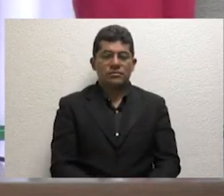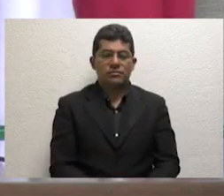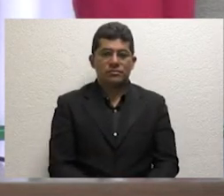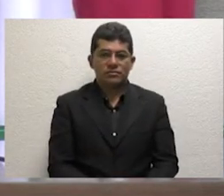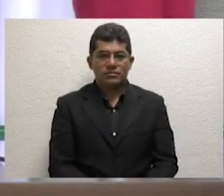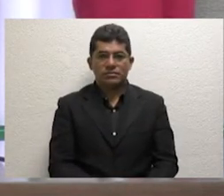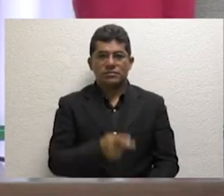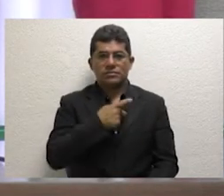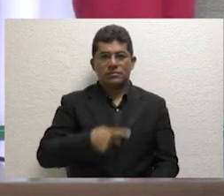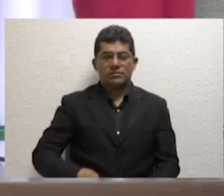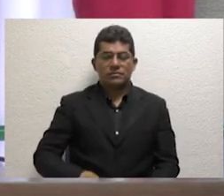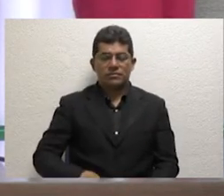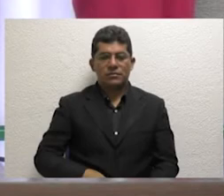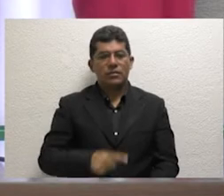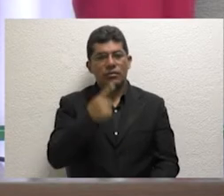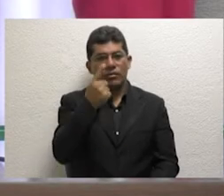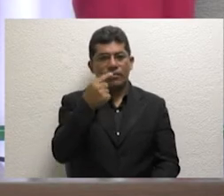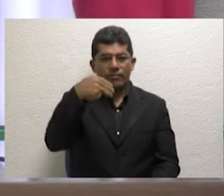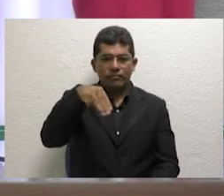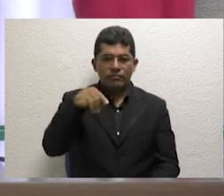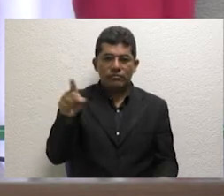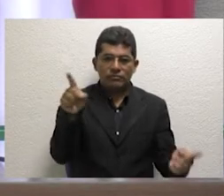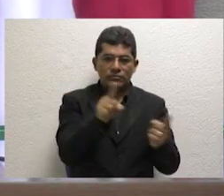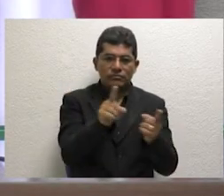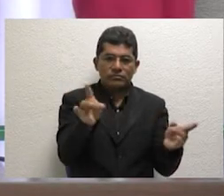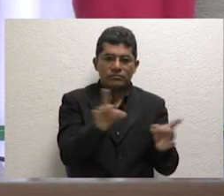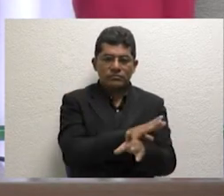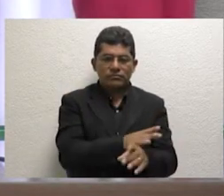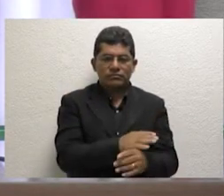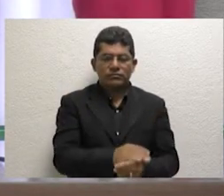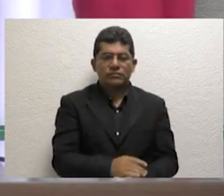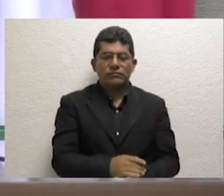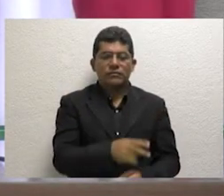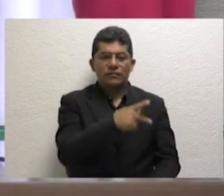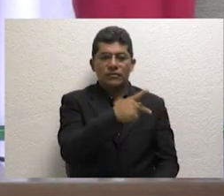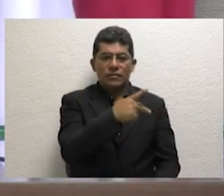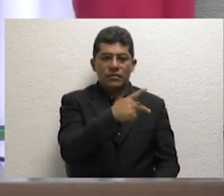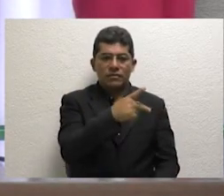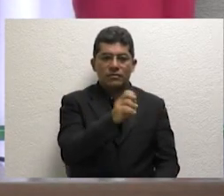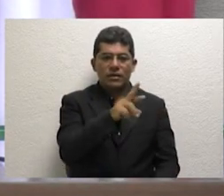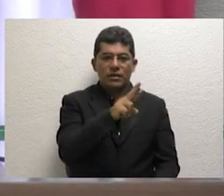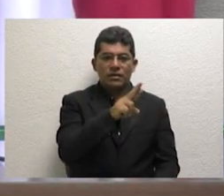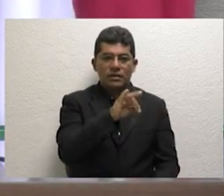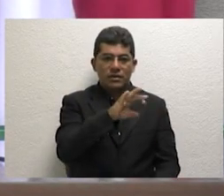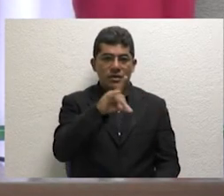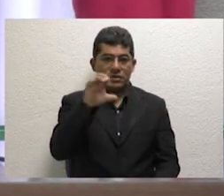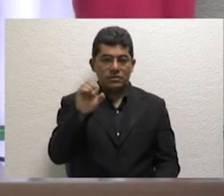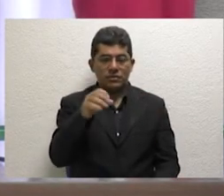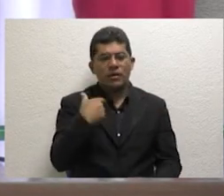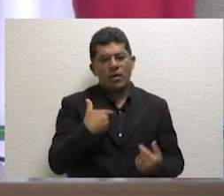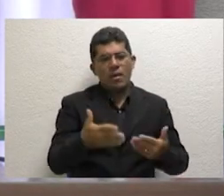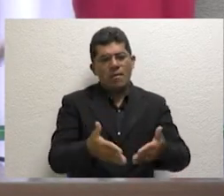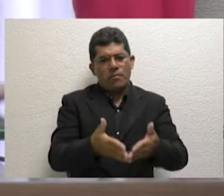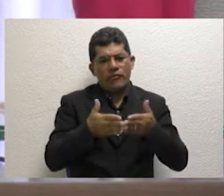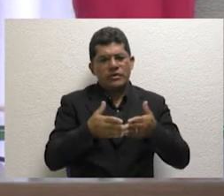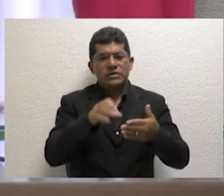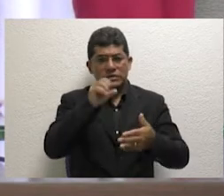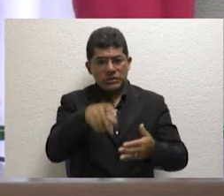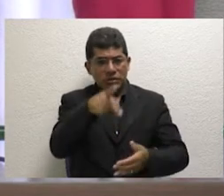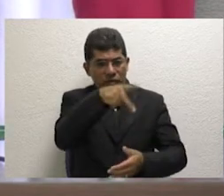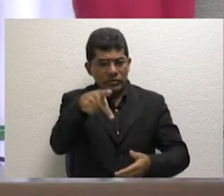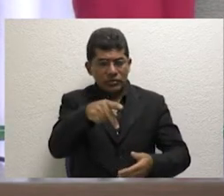um minuto para a conclusão do deputado Sinésio Campos o doutor Pellick ele falou para mim deputado Sinésio por favor se os professores